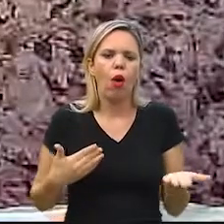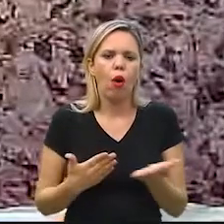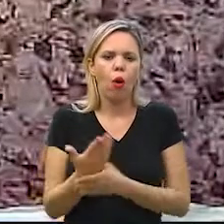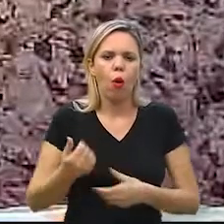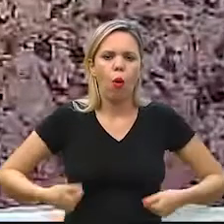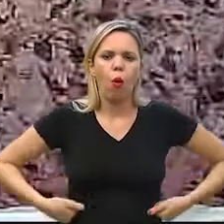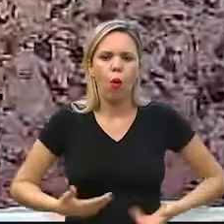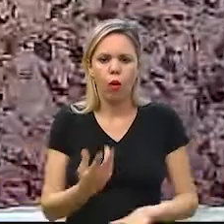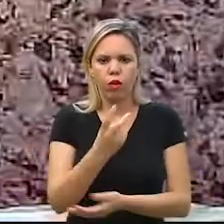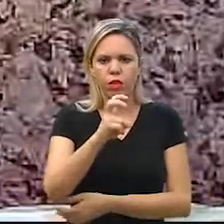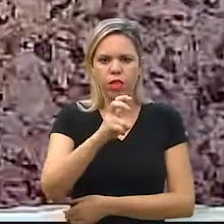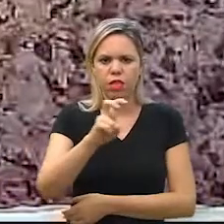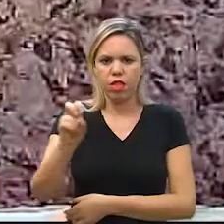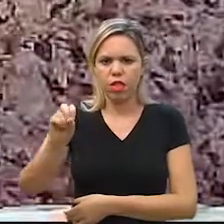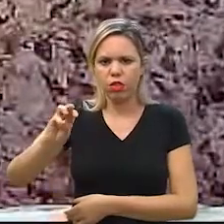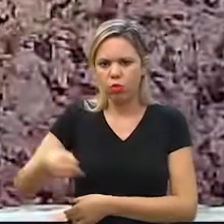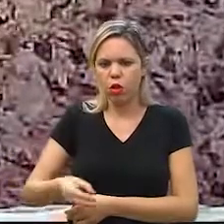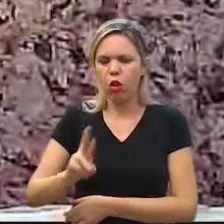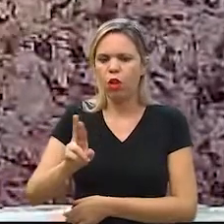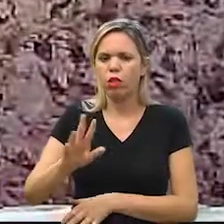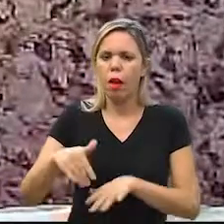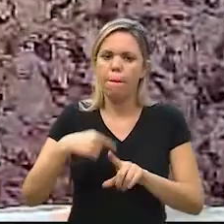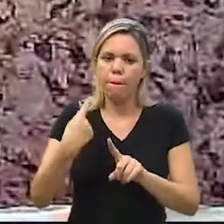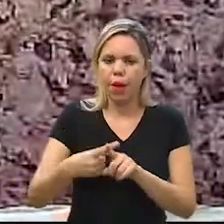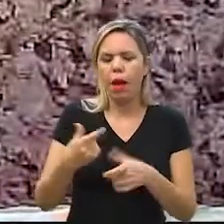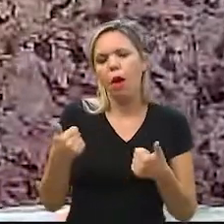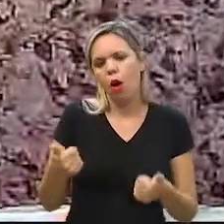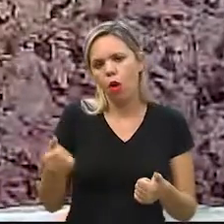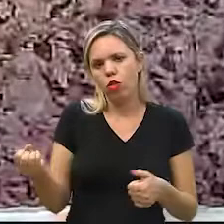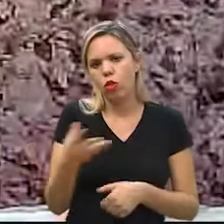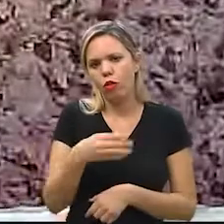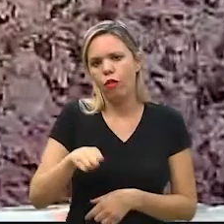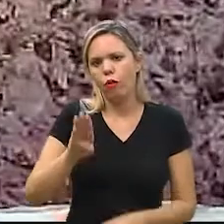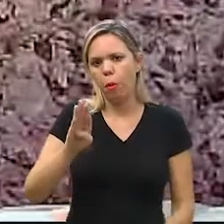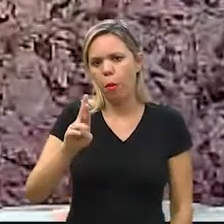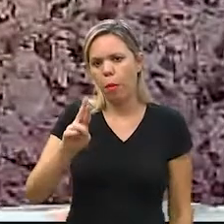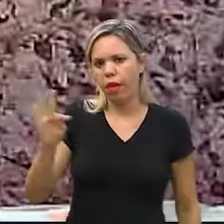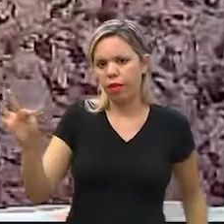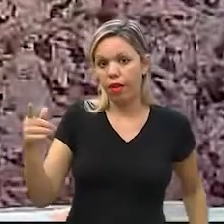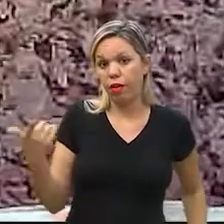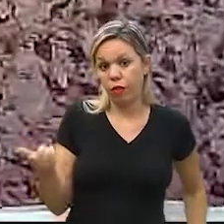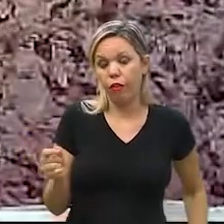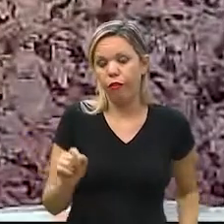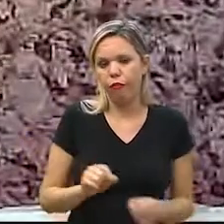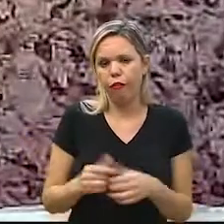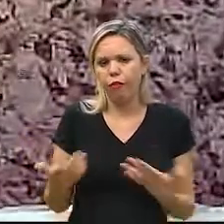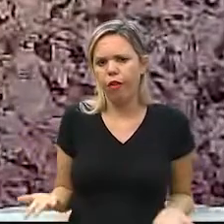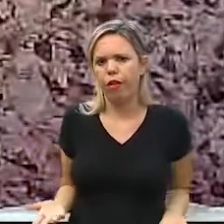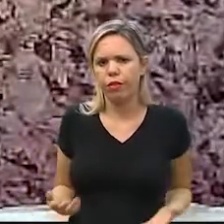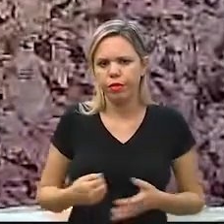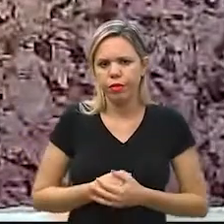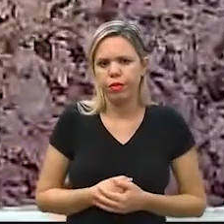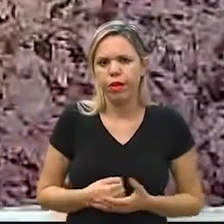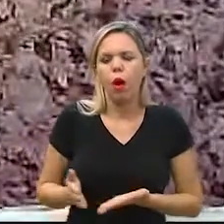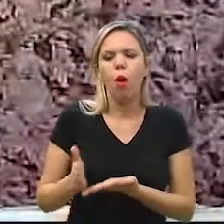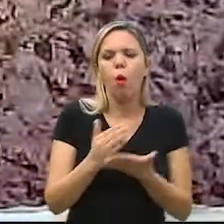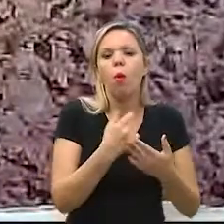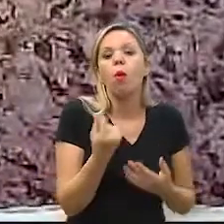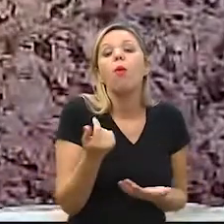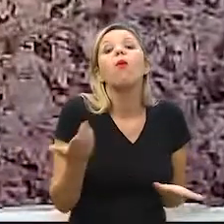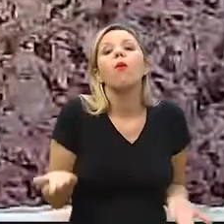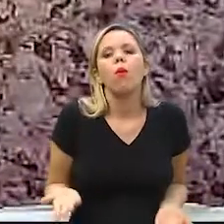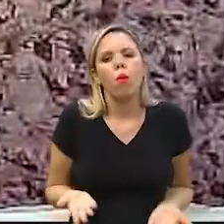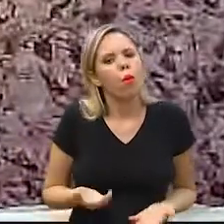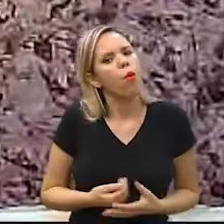para gastar 500 milhões a mais. Beleza, então vamos fazer um novo BRT, né? Mas só que vai arrecadar esse